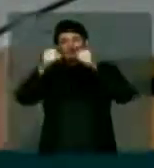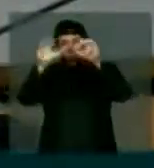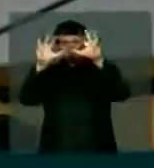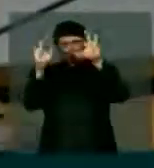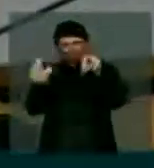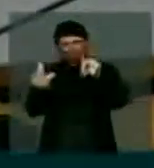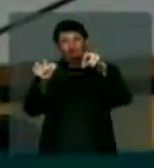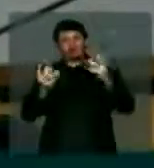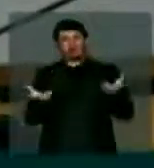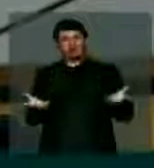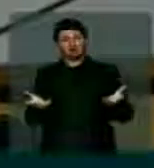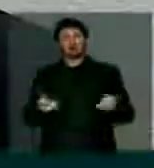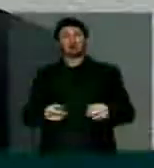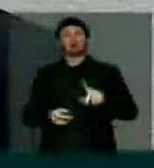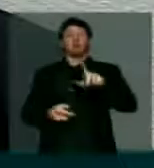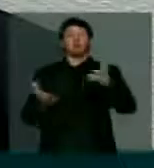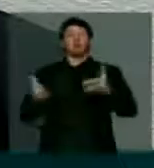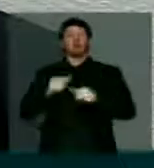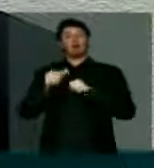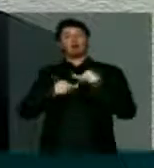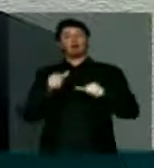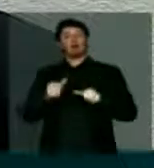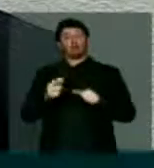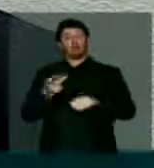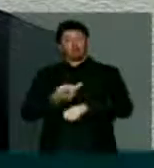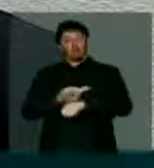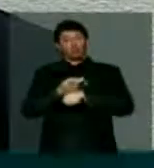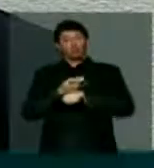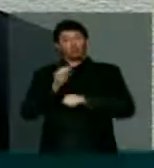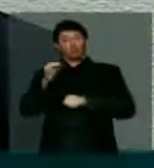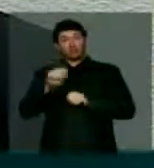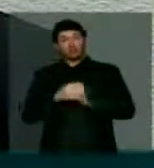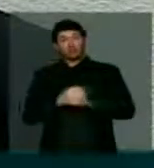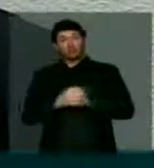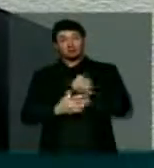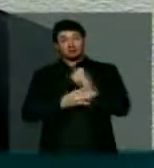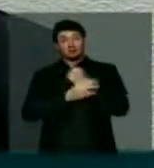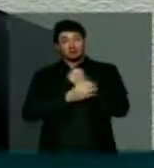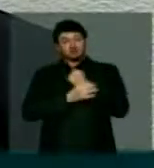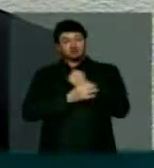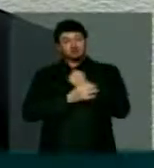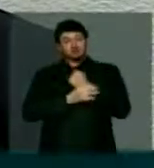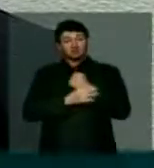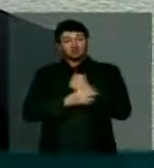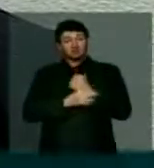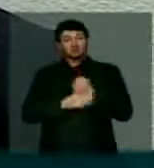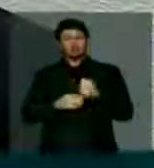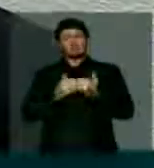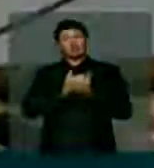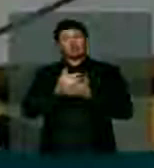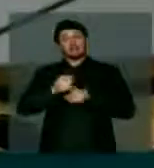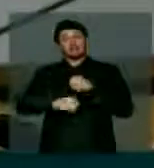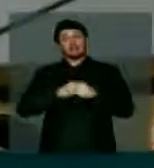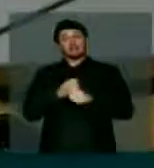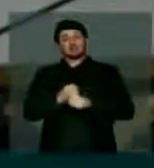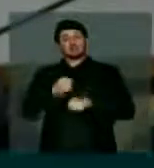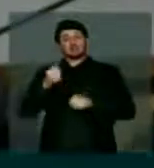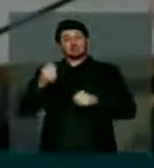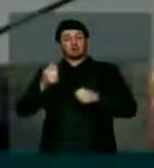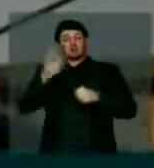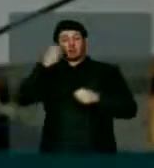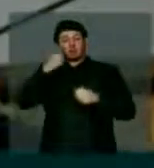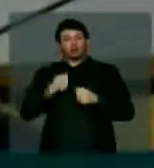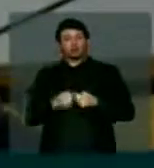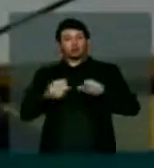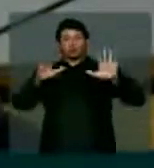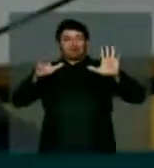enferrujada, paralisada. Que agora acabou de ganhar um prêmio de segurança e esse ano está fazendo... Meu Deus, custando 30 vezes mais, até eu ganho o